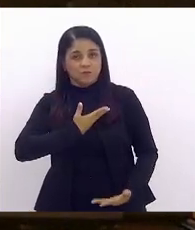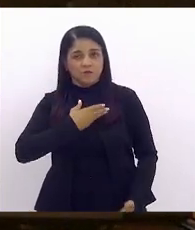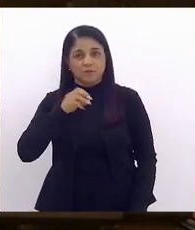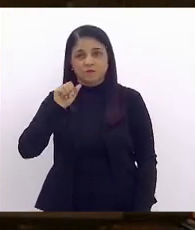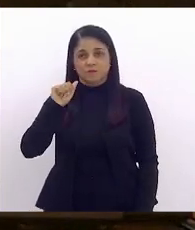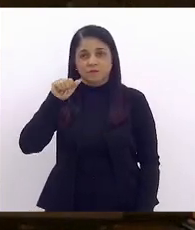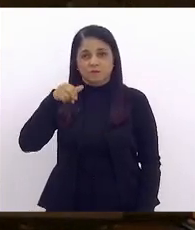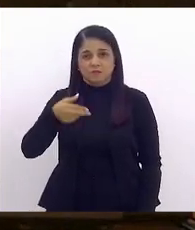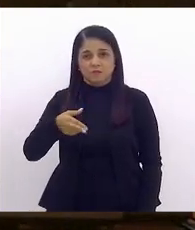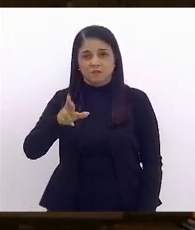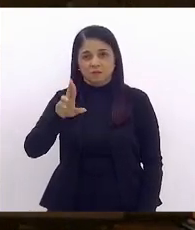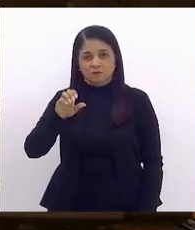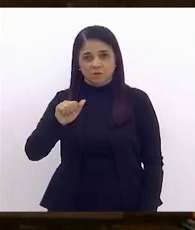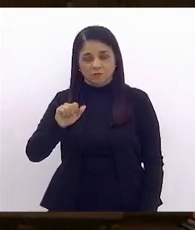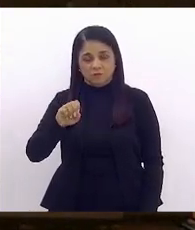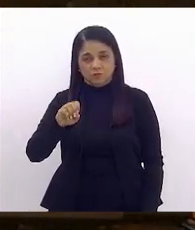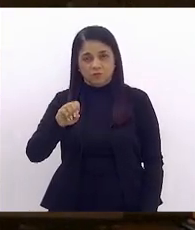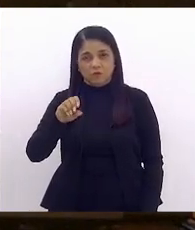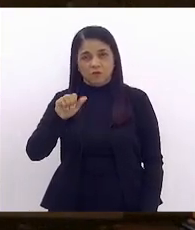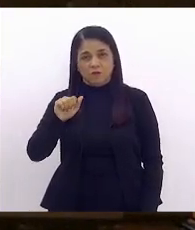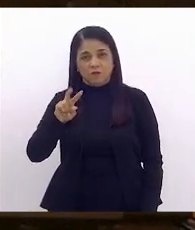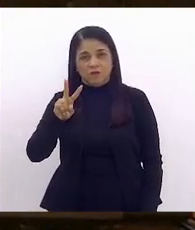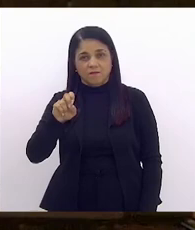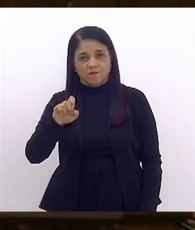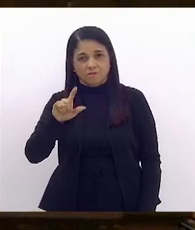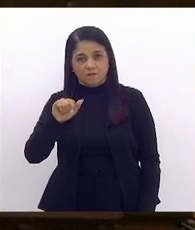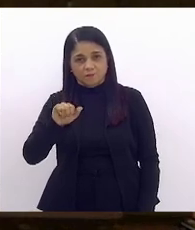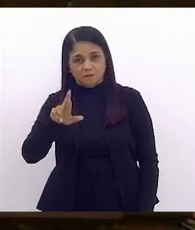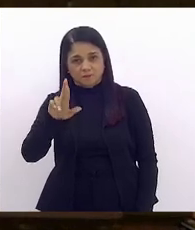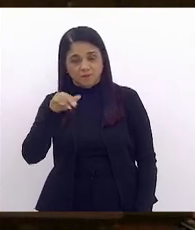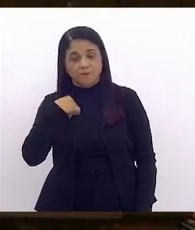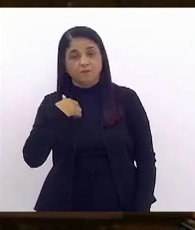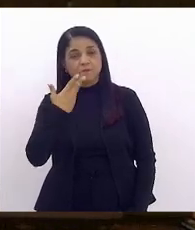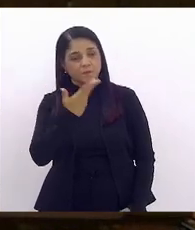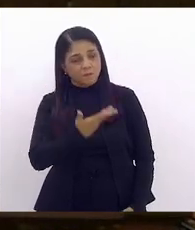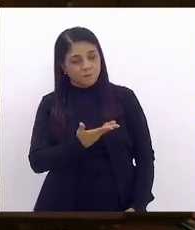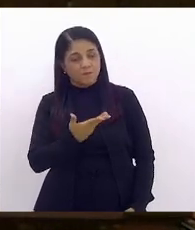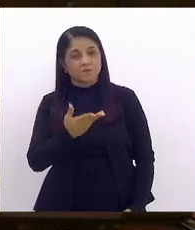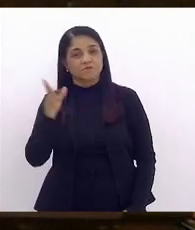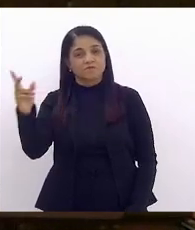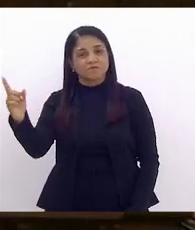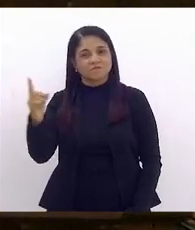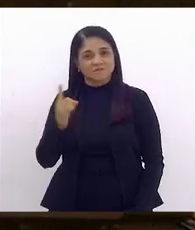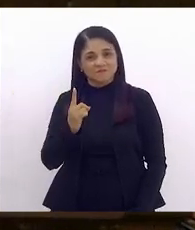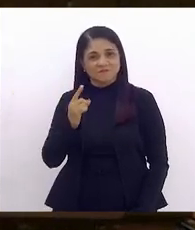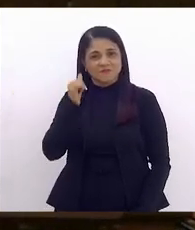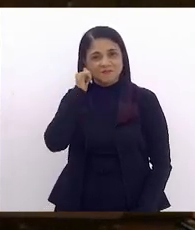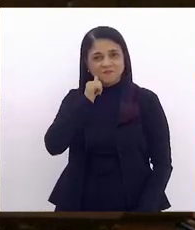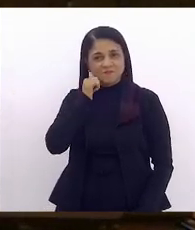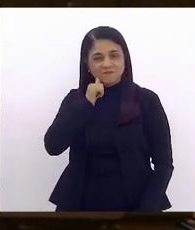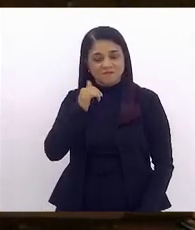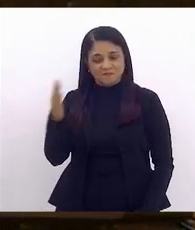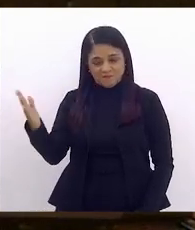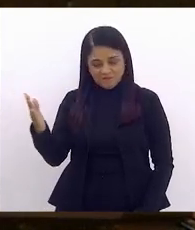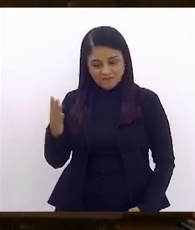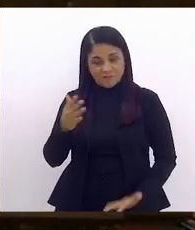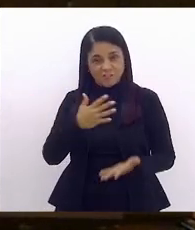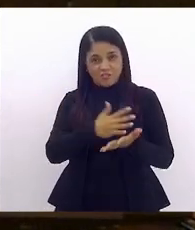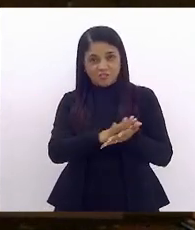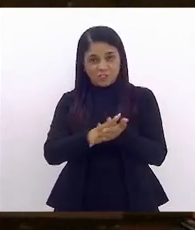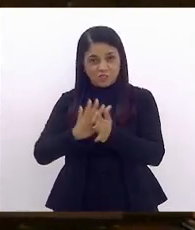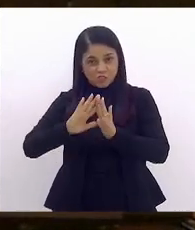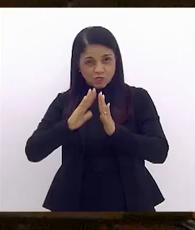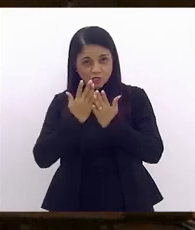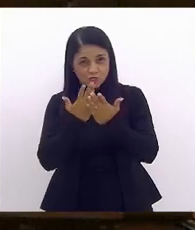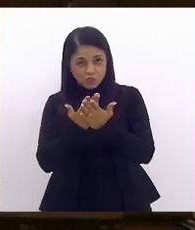Avelar. Com vocês, eu quero que se apresente a nossa querida Escola de Samba, a bateria